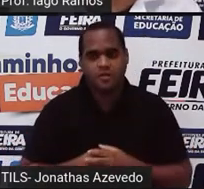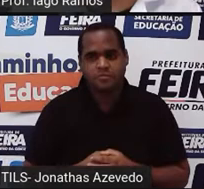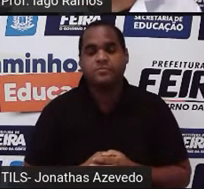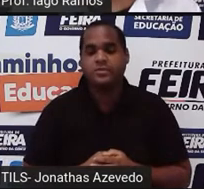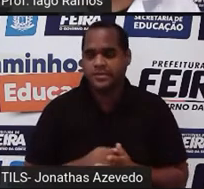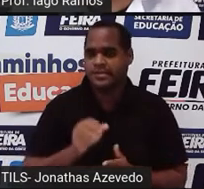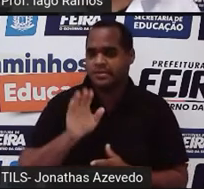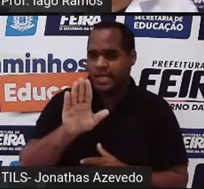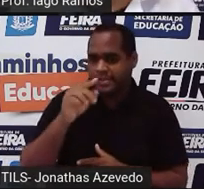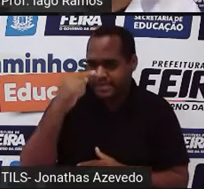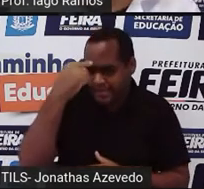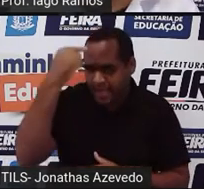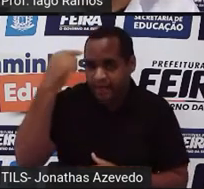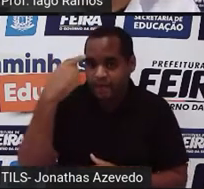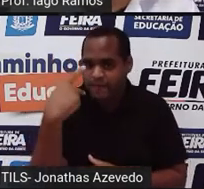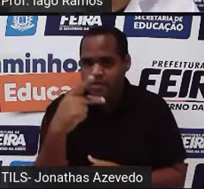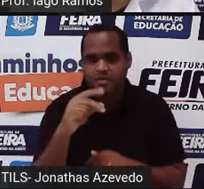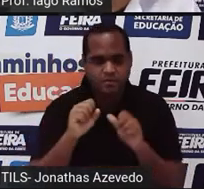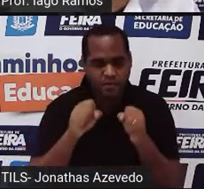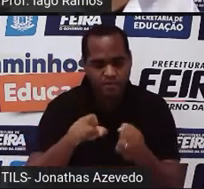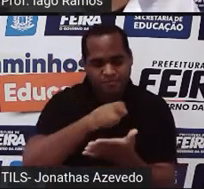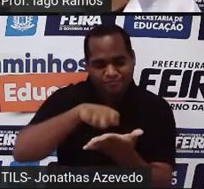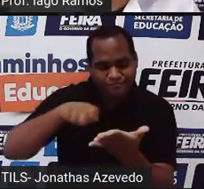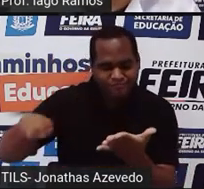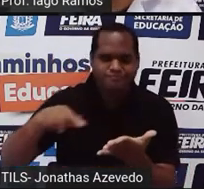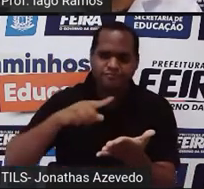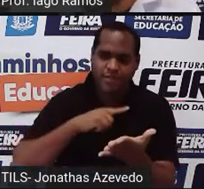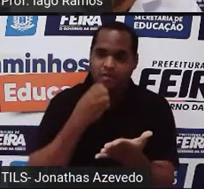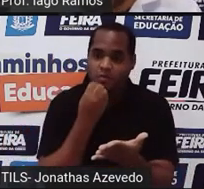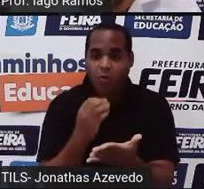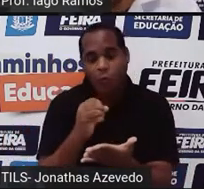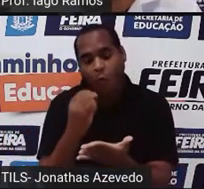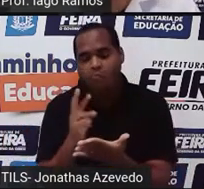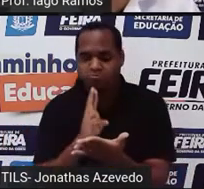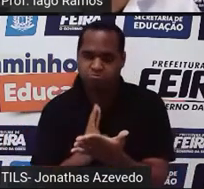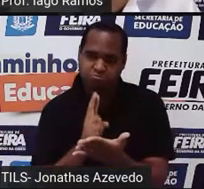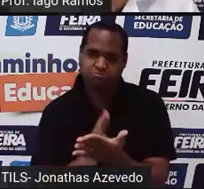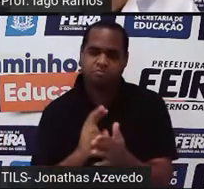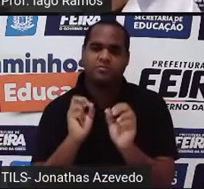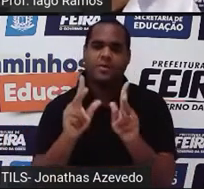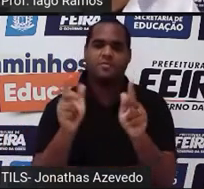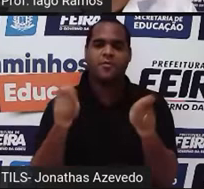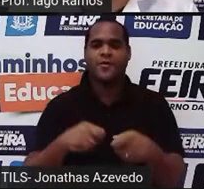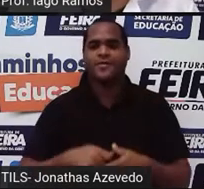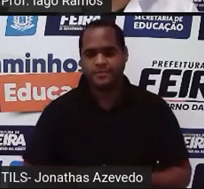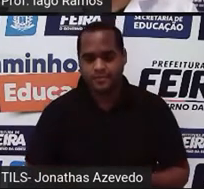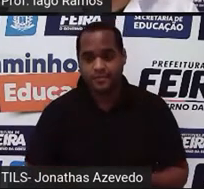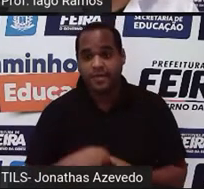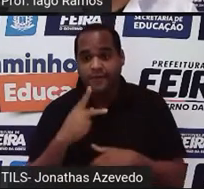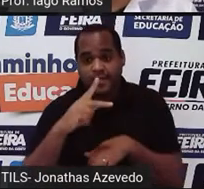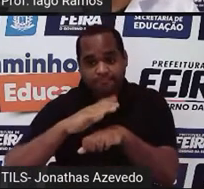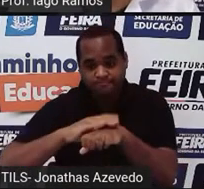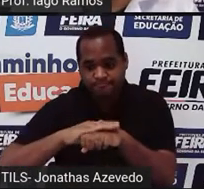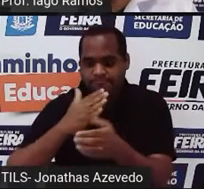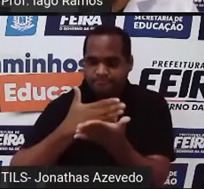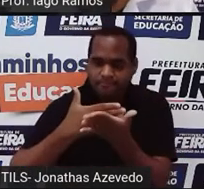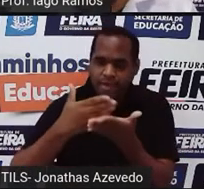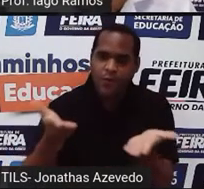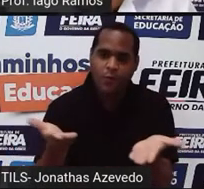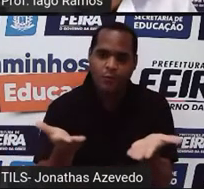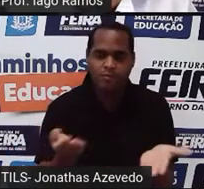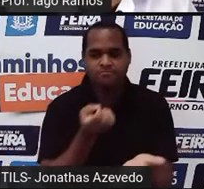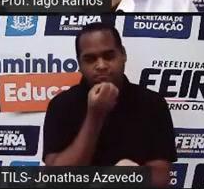mas a ideia é que você faça anotações ou rascunhos, tá bom? com o que a gente vai fazer a partir de agora.